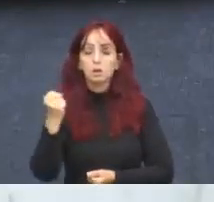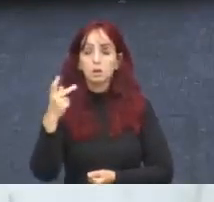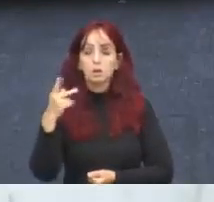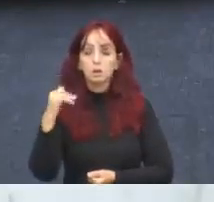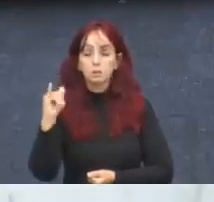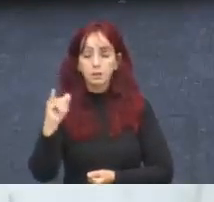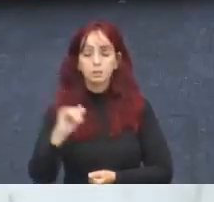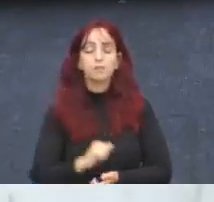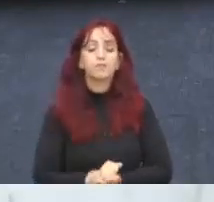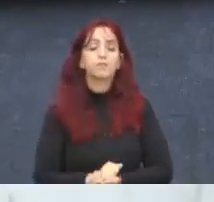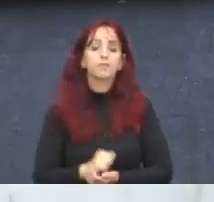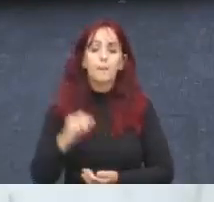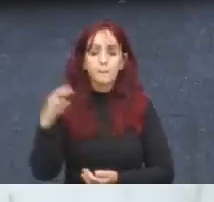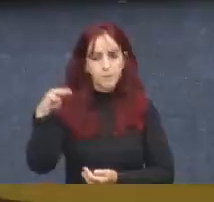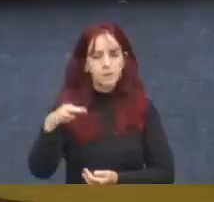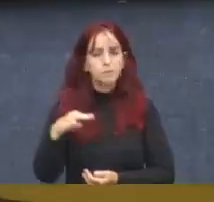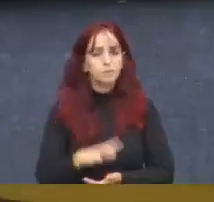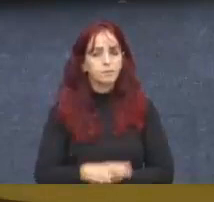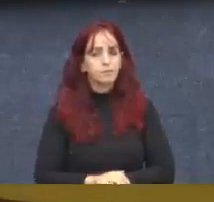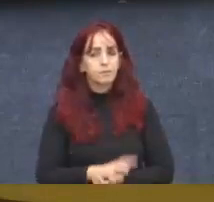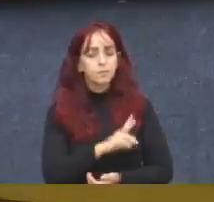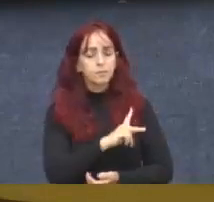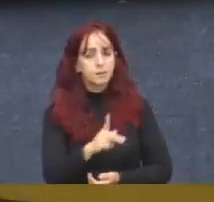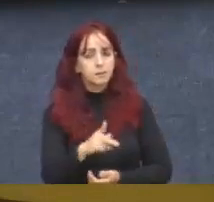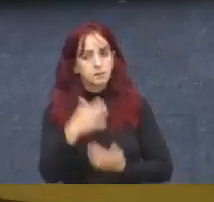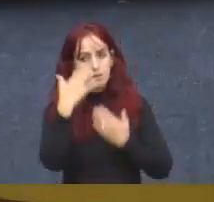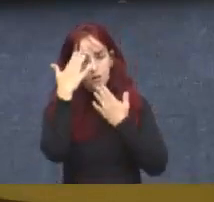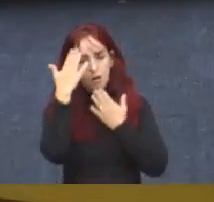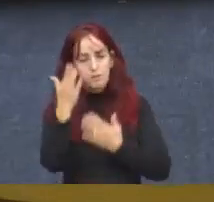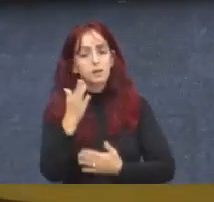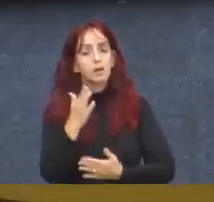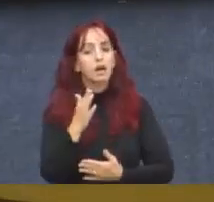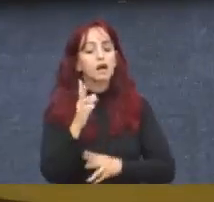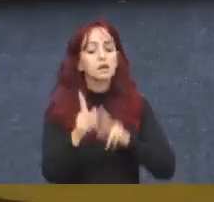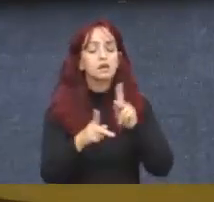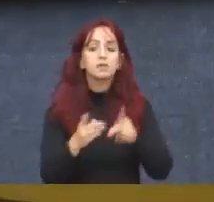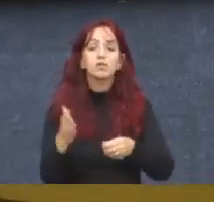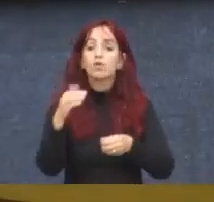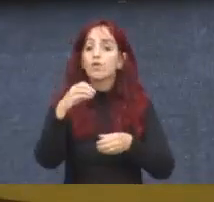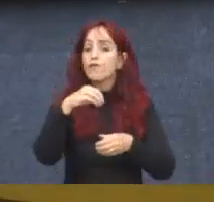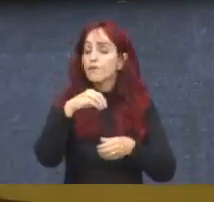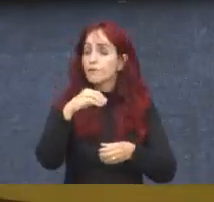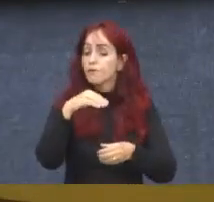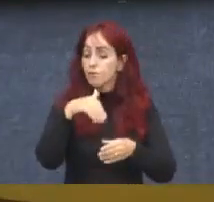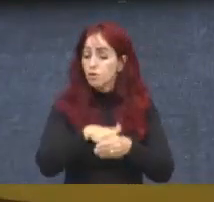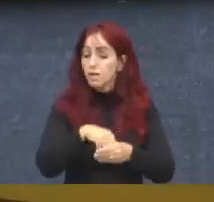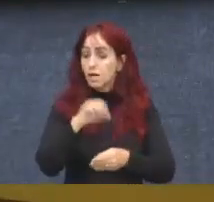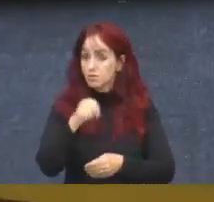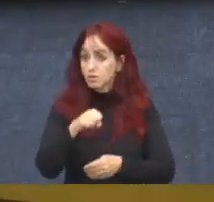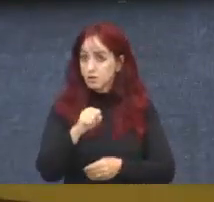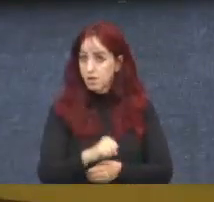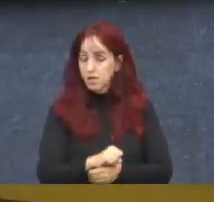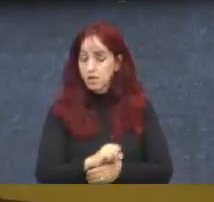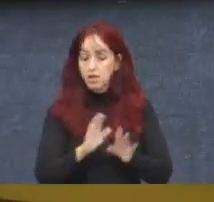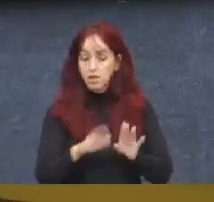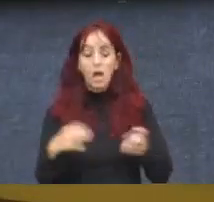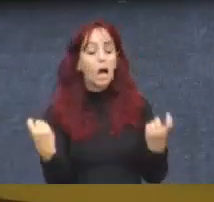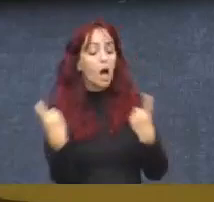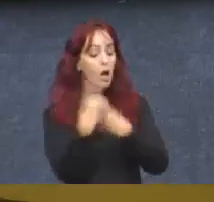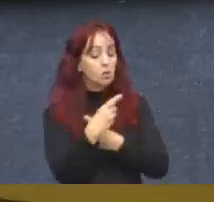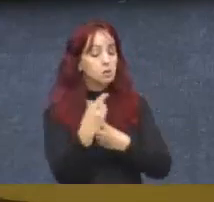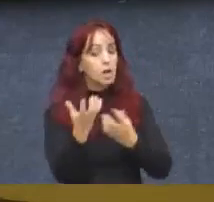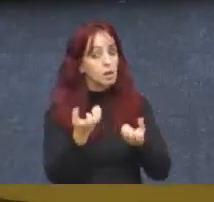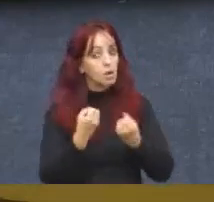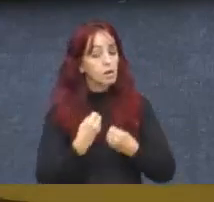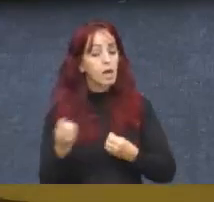Presidente, mais uma vez, obrigado. Obrigado a todos que votaram sim. E, ao contrário do Pedro, eu quero voltar para agradecer. Eu